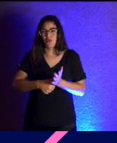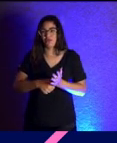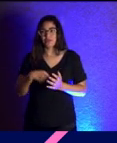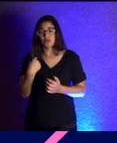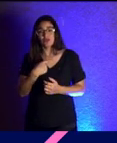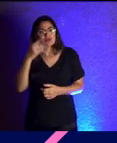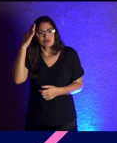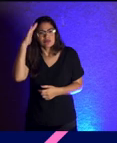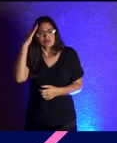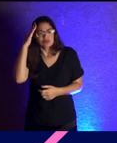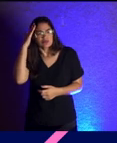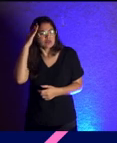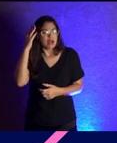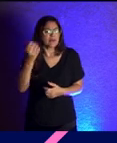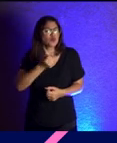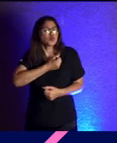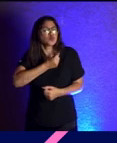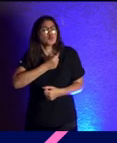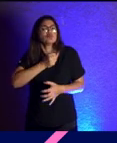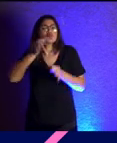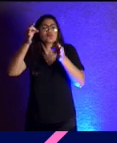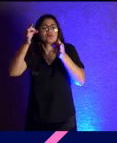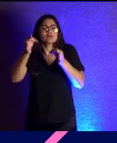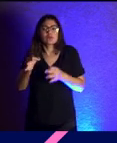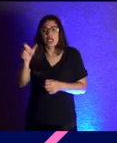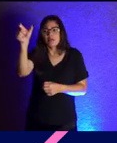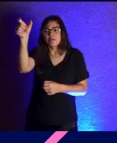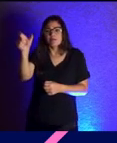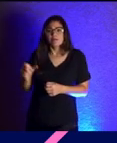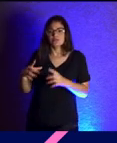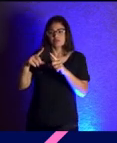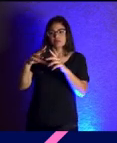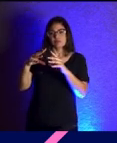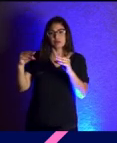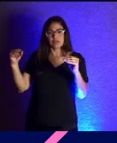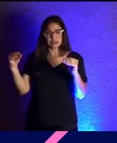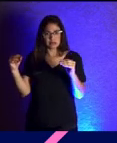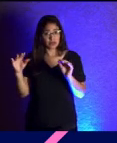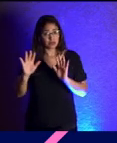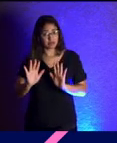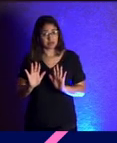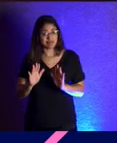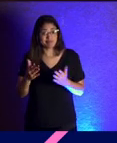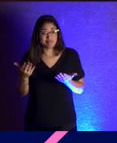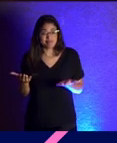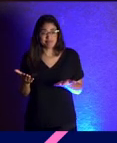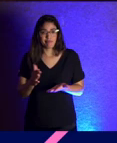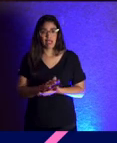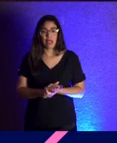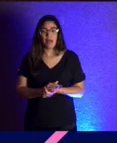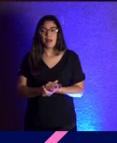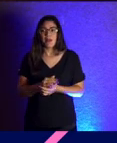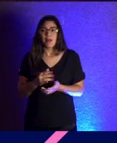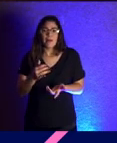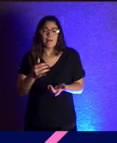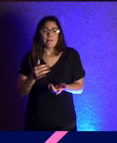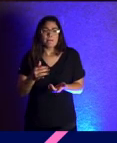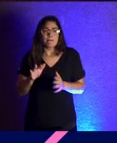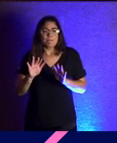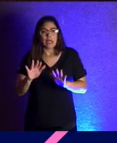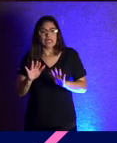pessoas desaparecidas, mas a gente tem um número de restos mortais que estão, desculpa, crueza da palavra, mas mofando no dia